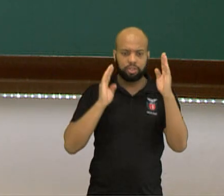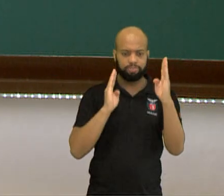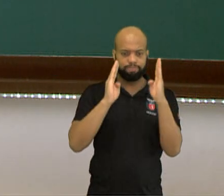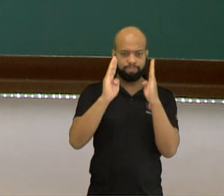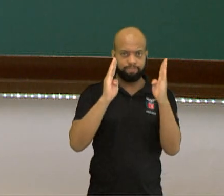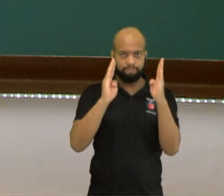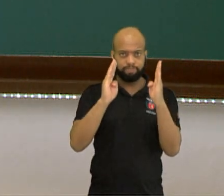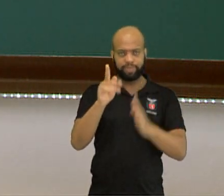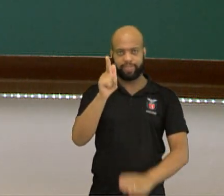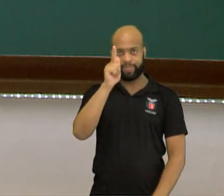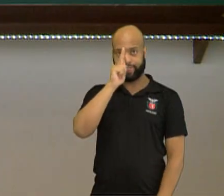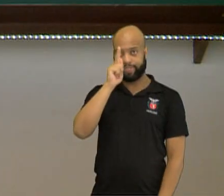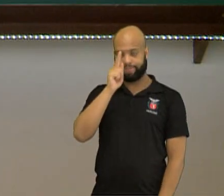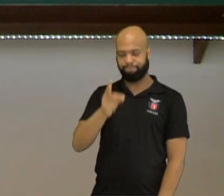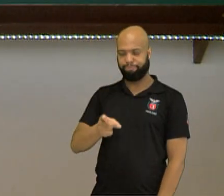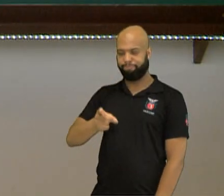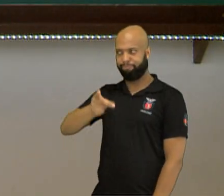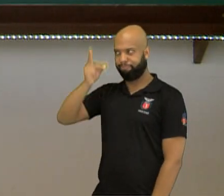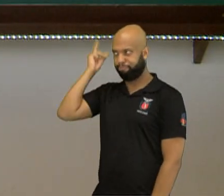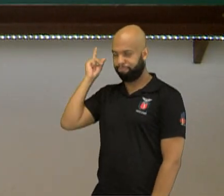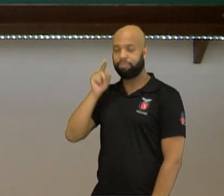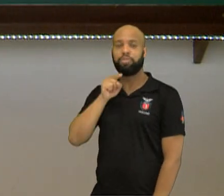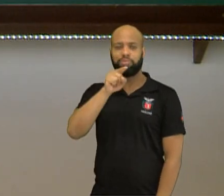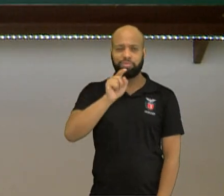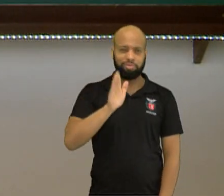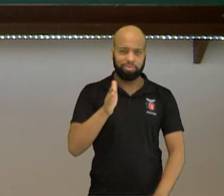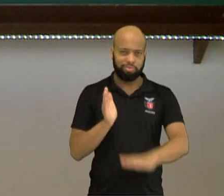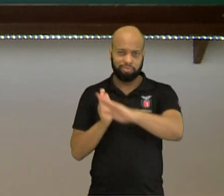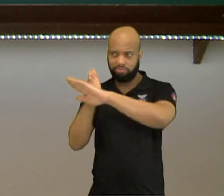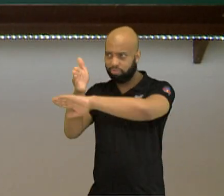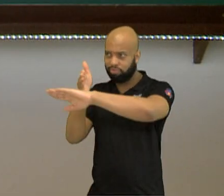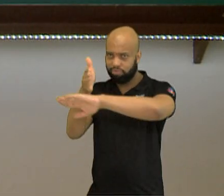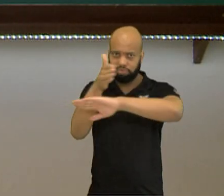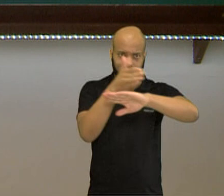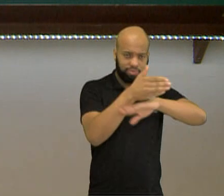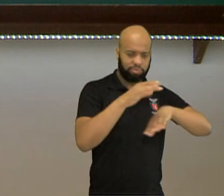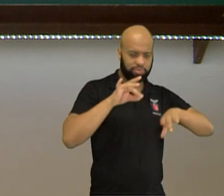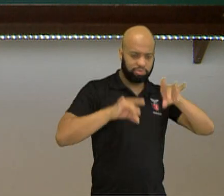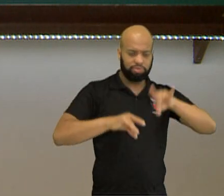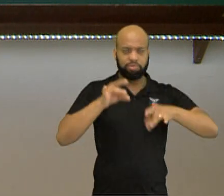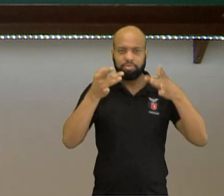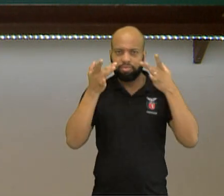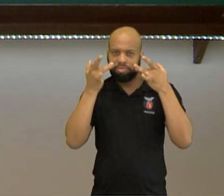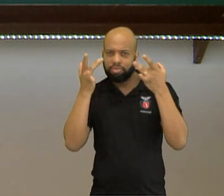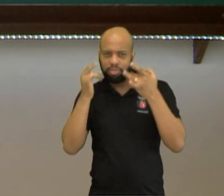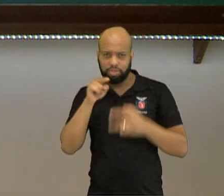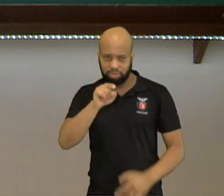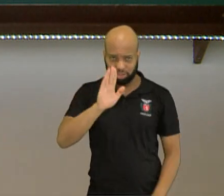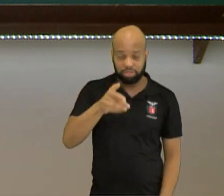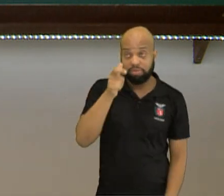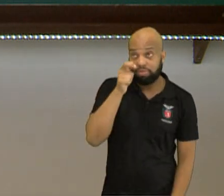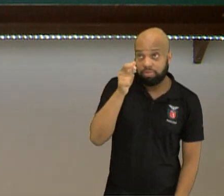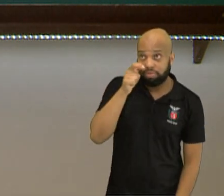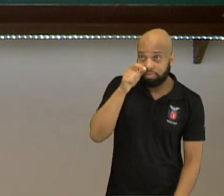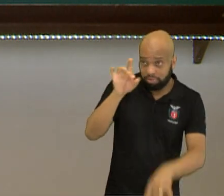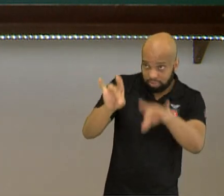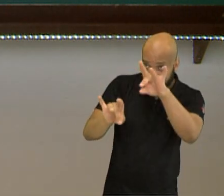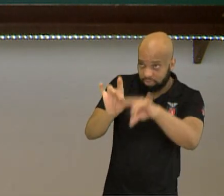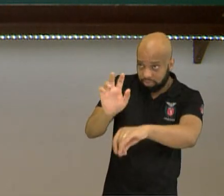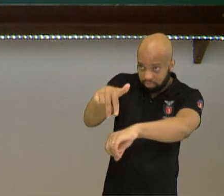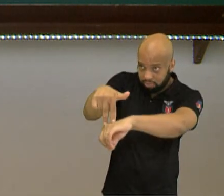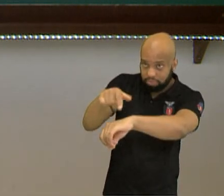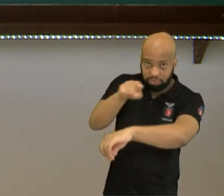Clássica. Você já foi ao teatro? Alguma vez você assistiu a alguma peça